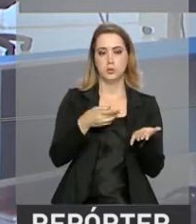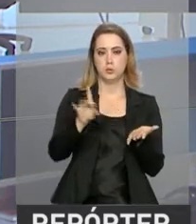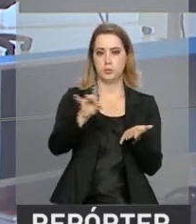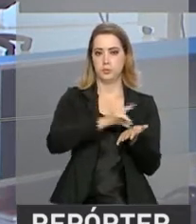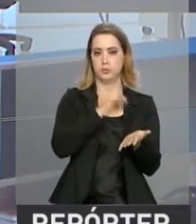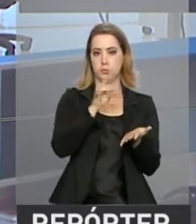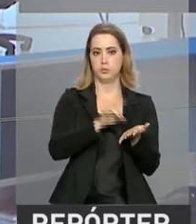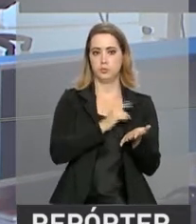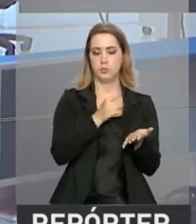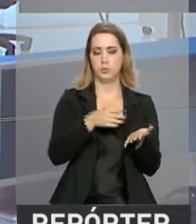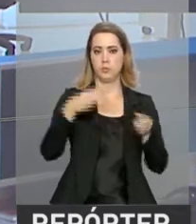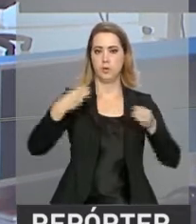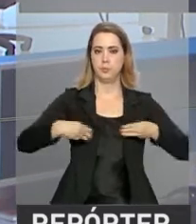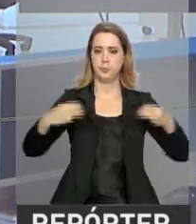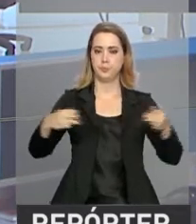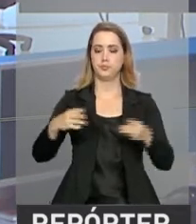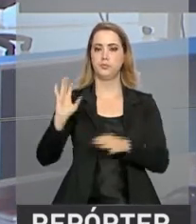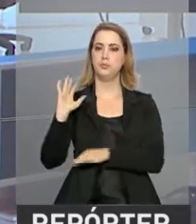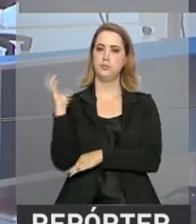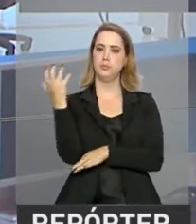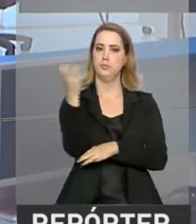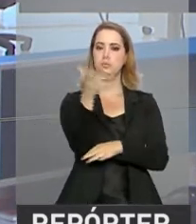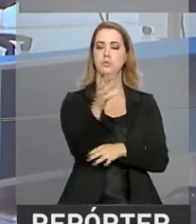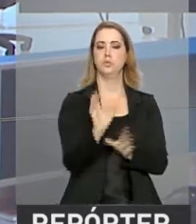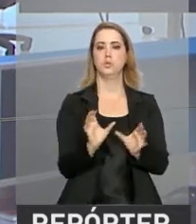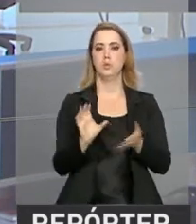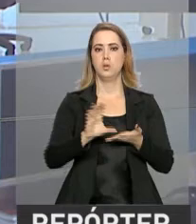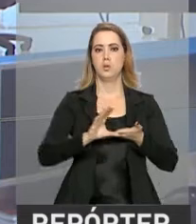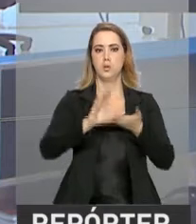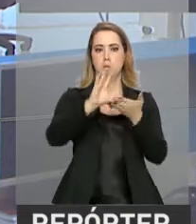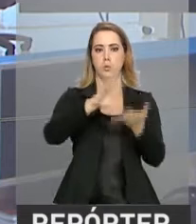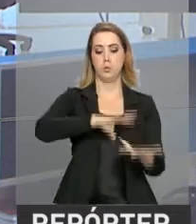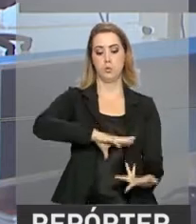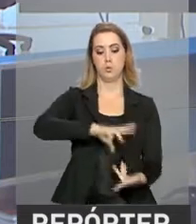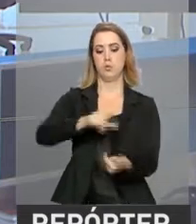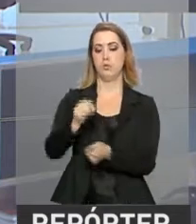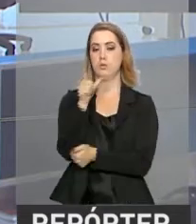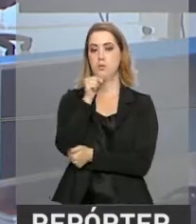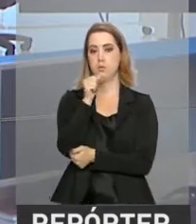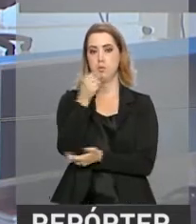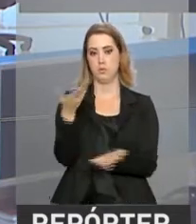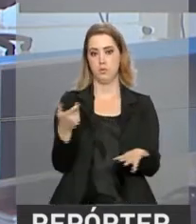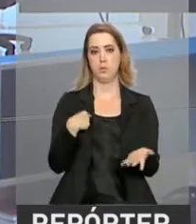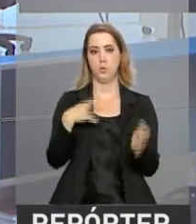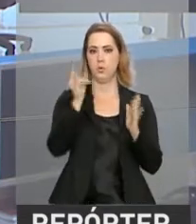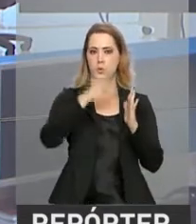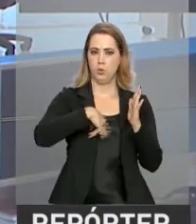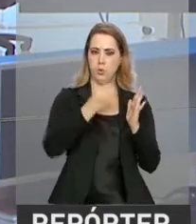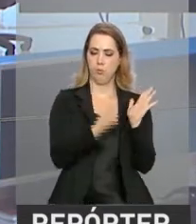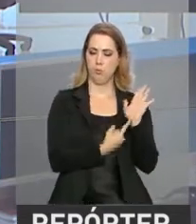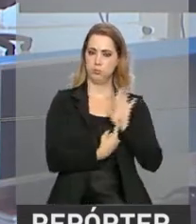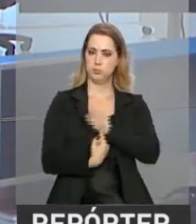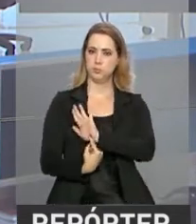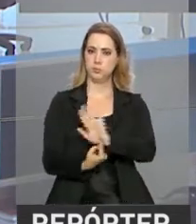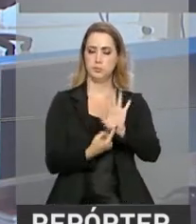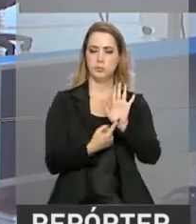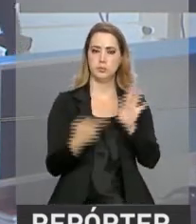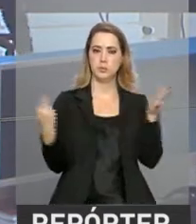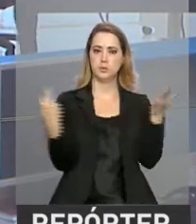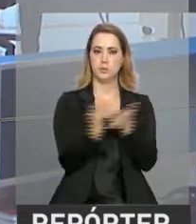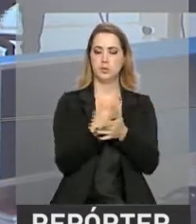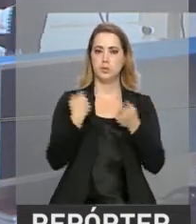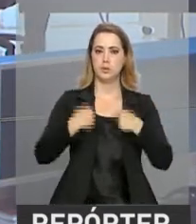ambiente o governo local e o conselho mundial da água a partir desse documento ações mais concretas poderão ser realizadas para